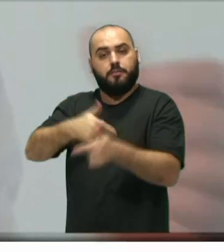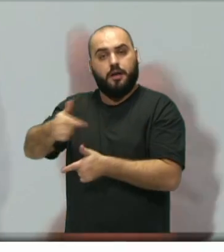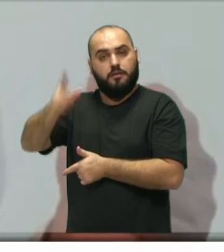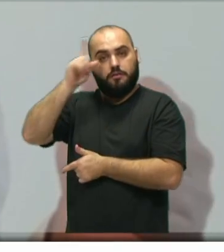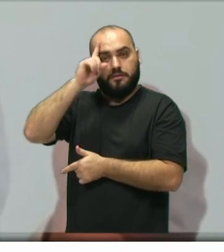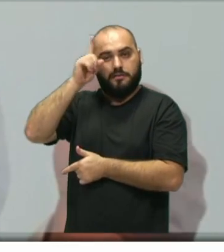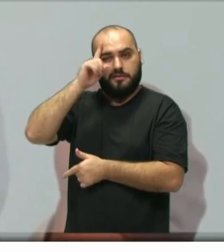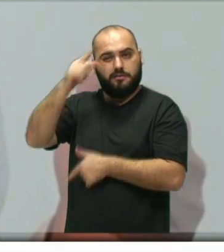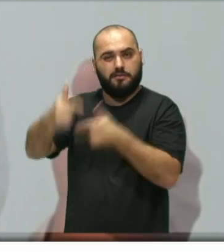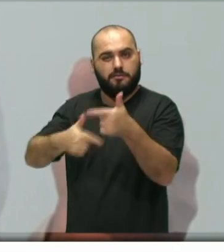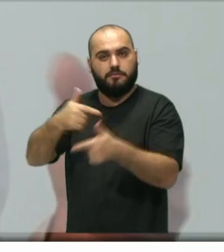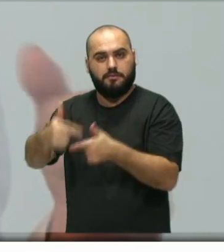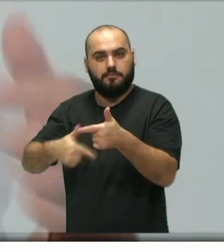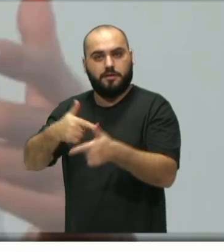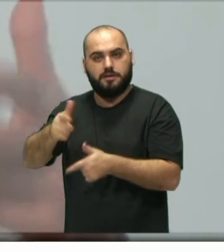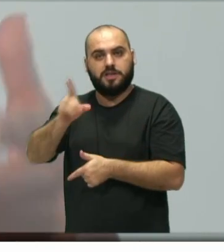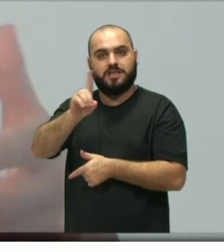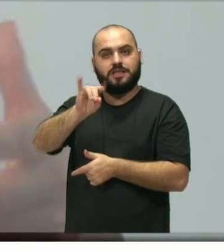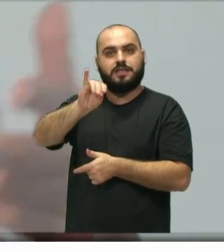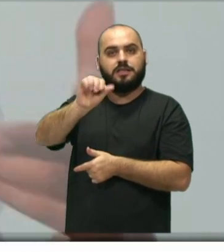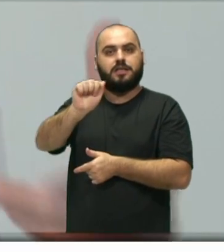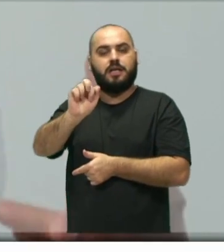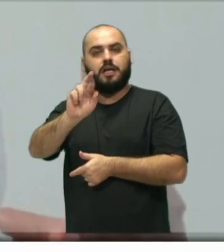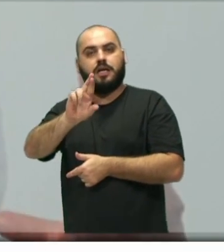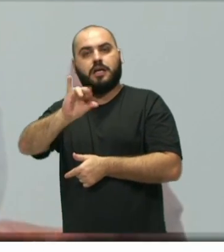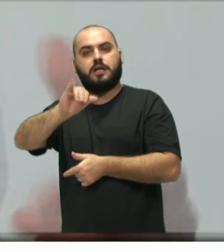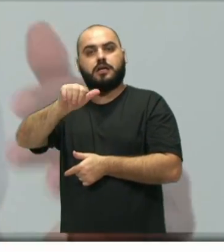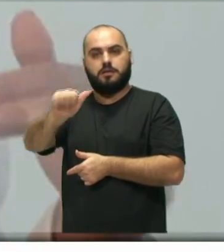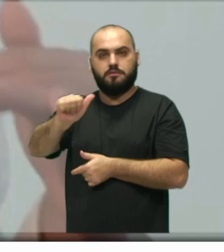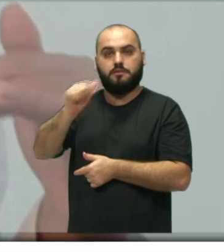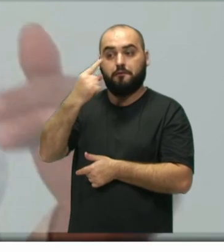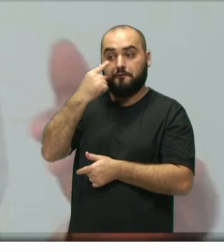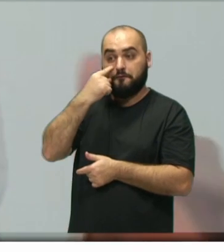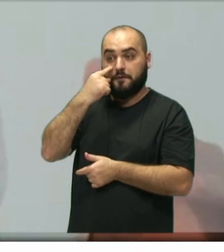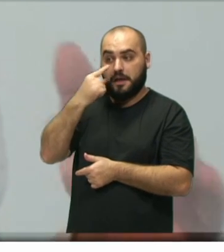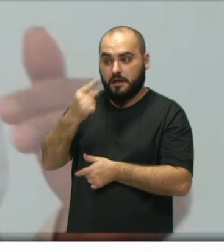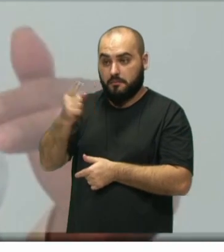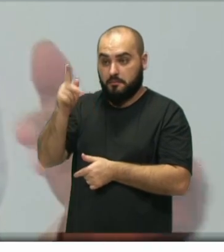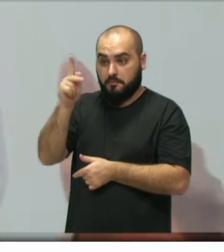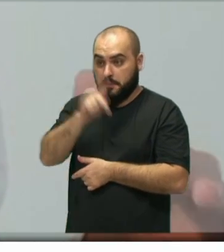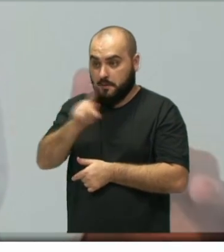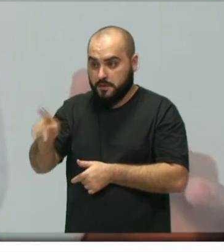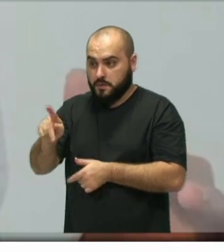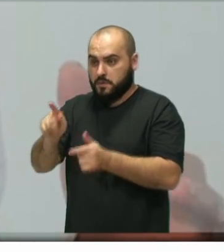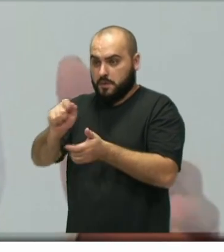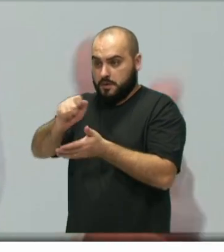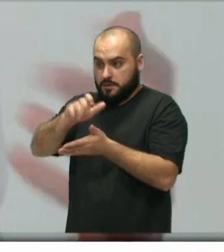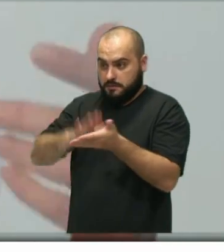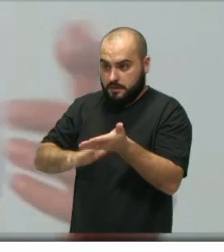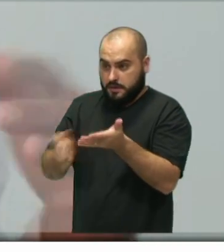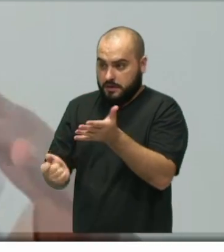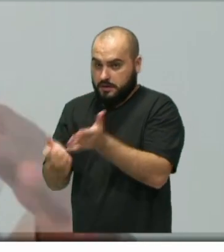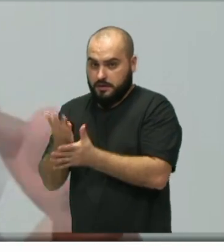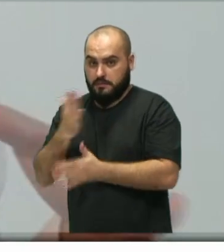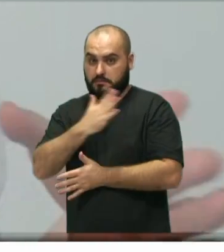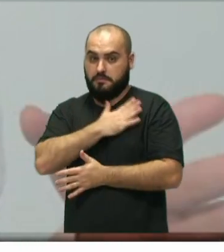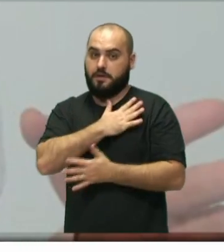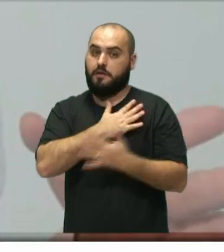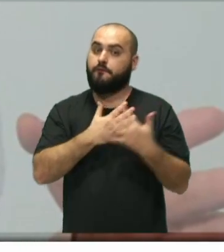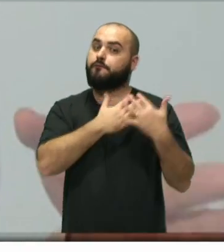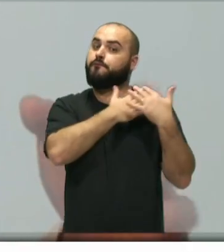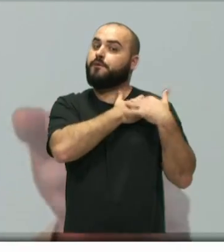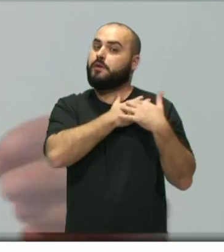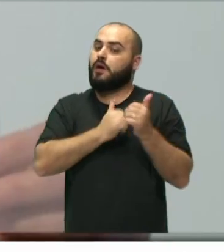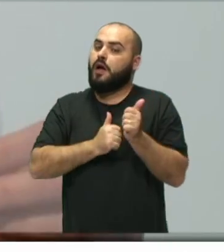acompanhá-los e são os professores, as professoras que fazem o planejamento, as atividades pedagógicas. Na minha função eu só